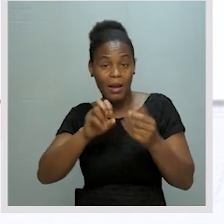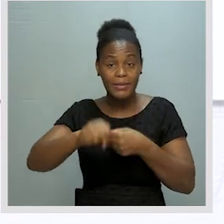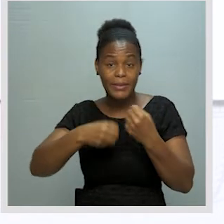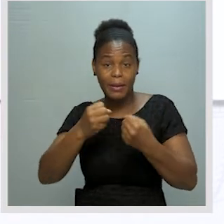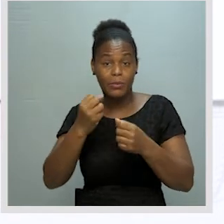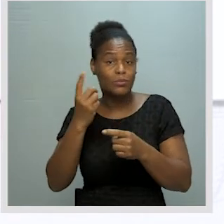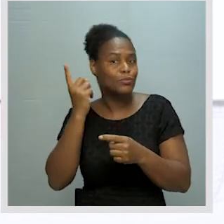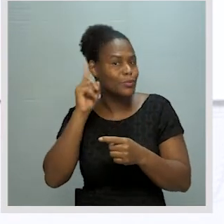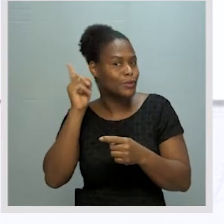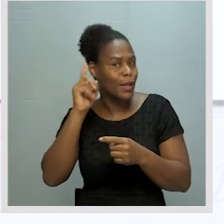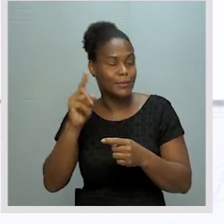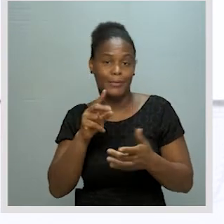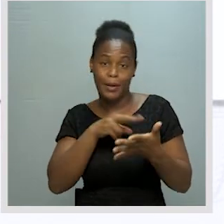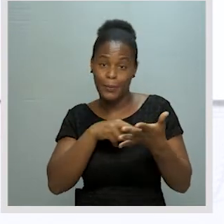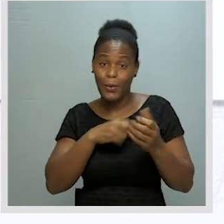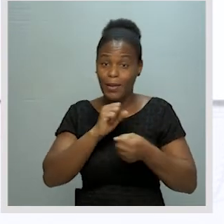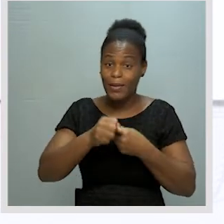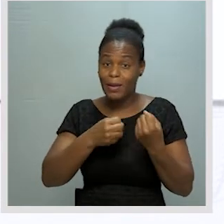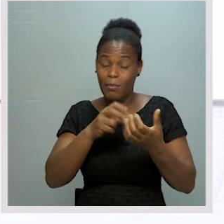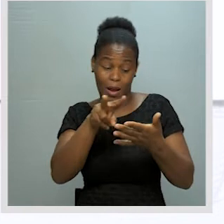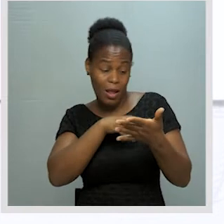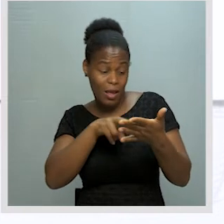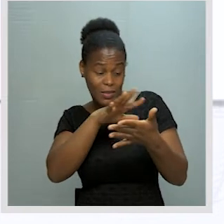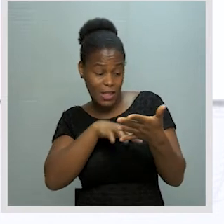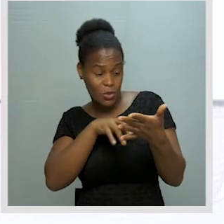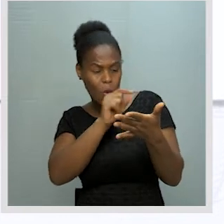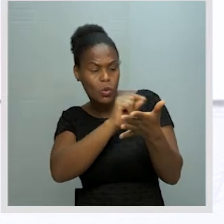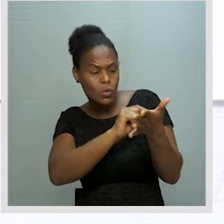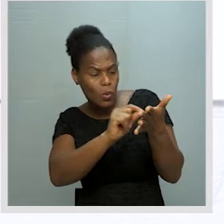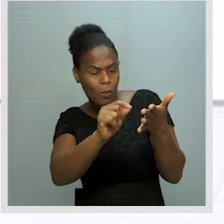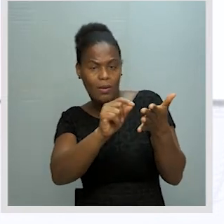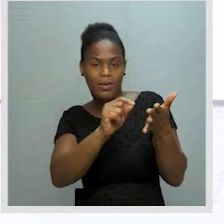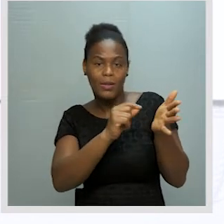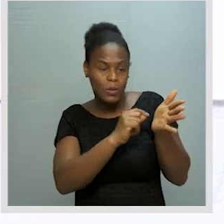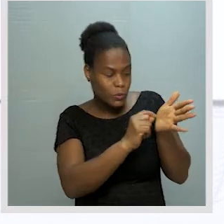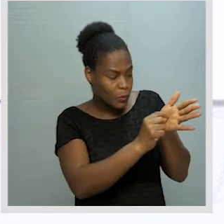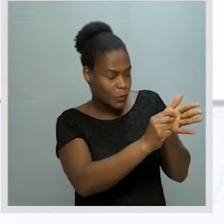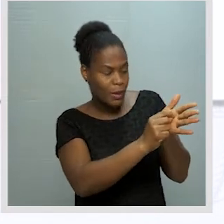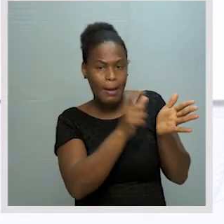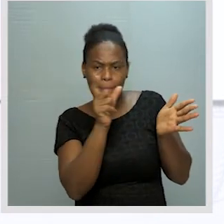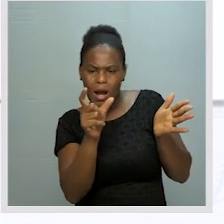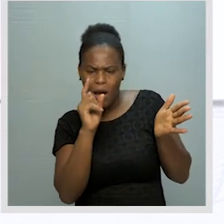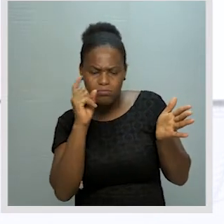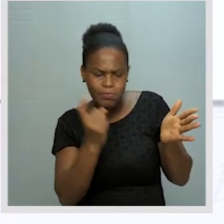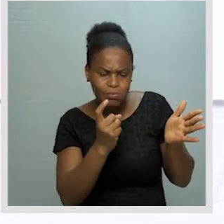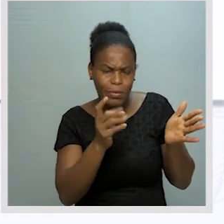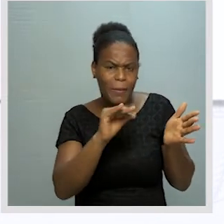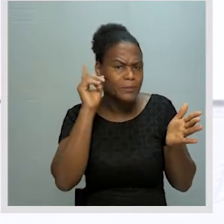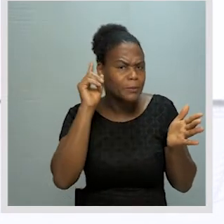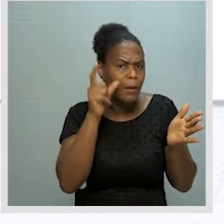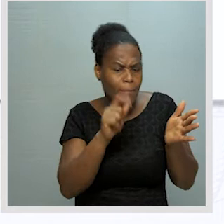muito importante esta leitura dinâmica. Ler um texto, sublinhar, procurar